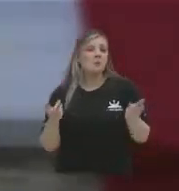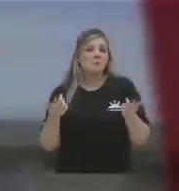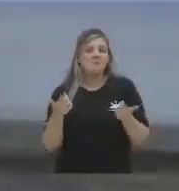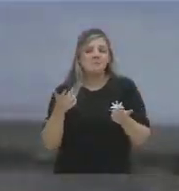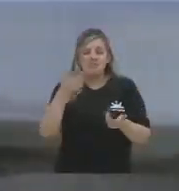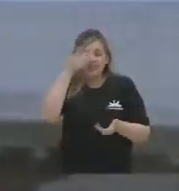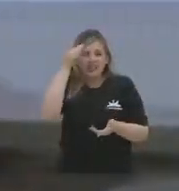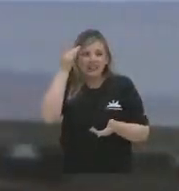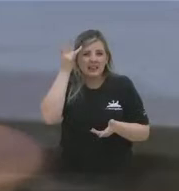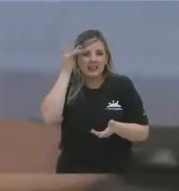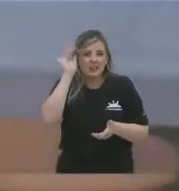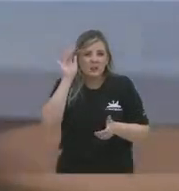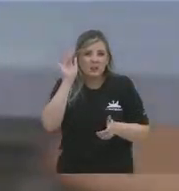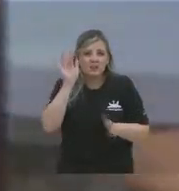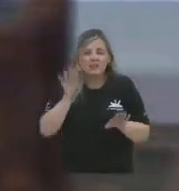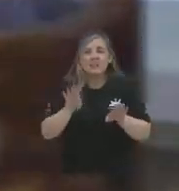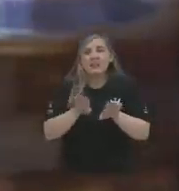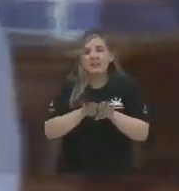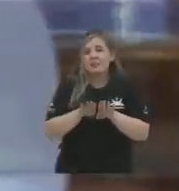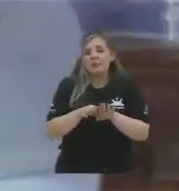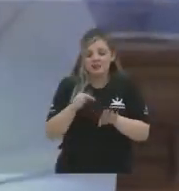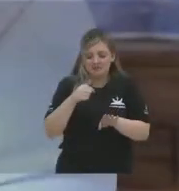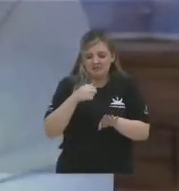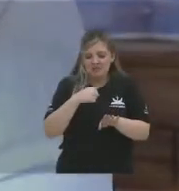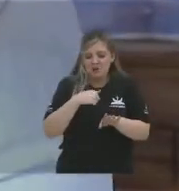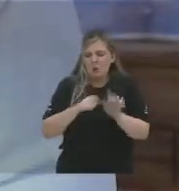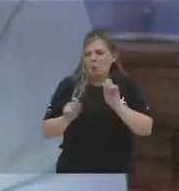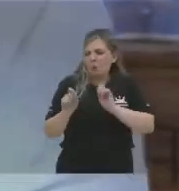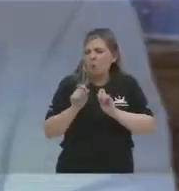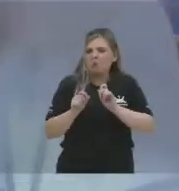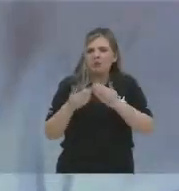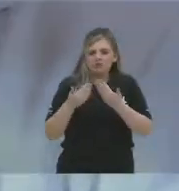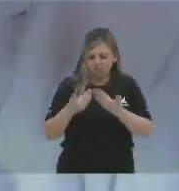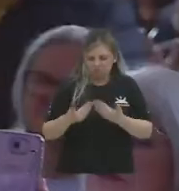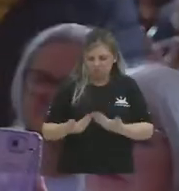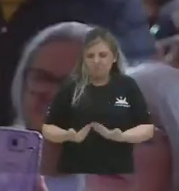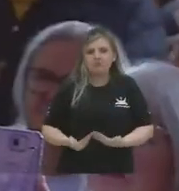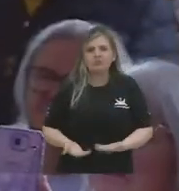também direito quem sou eu.